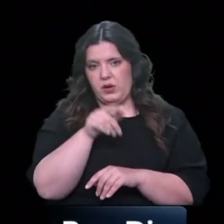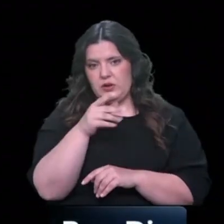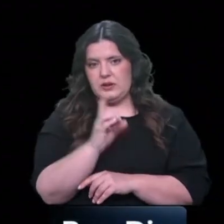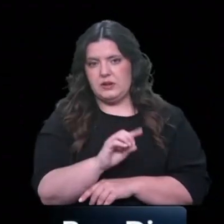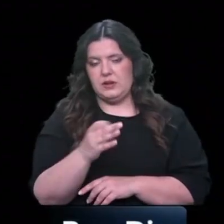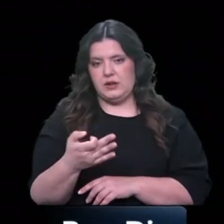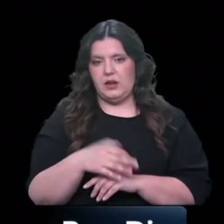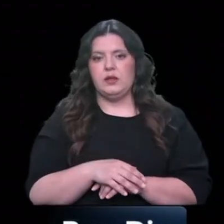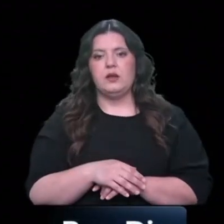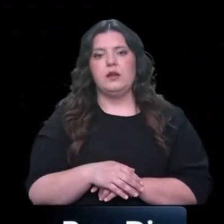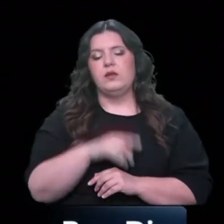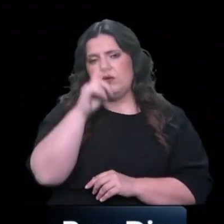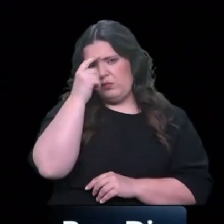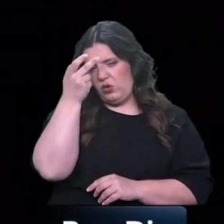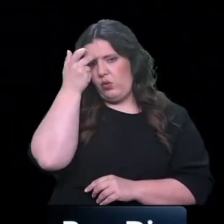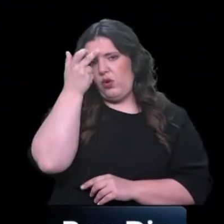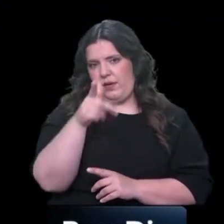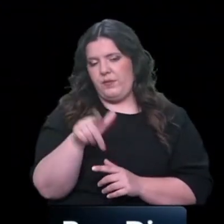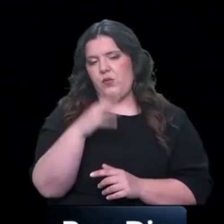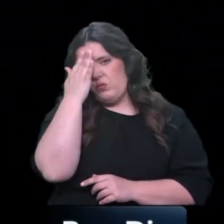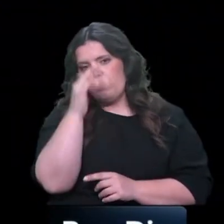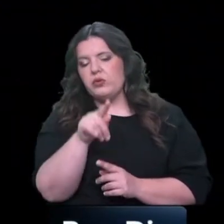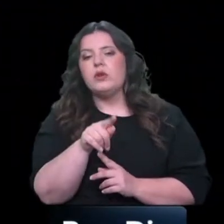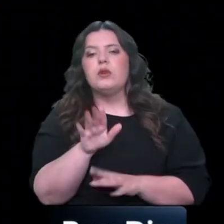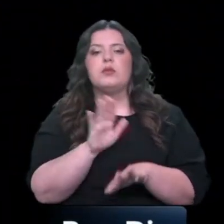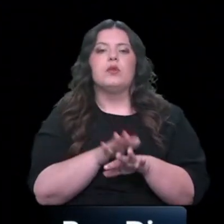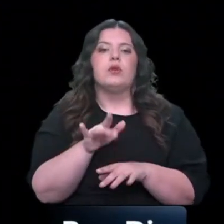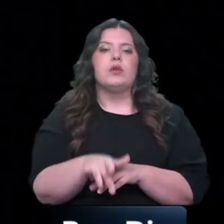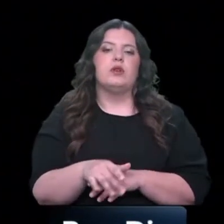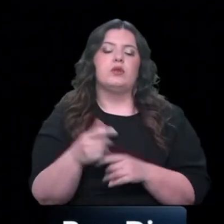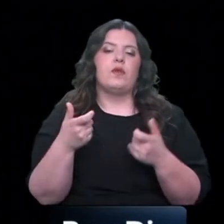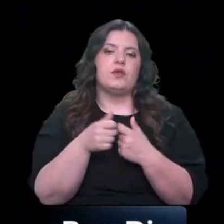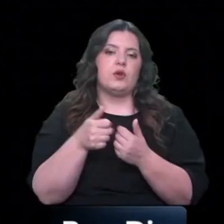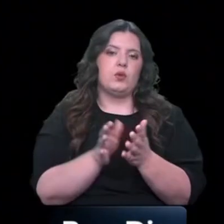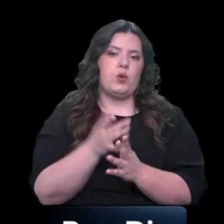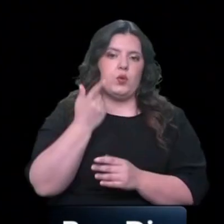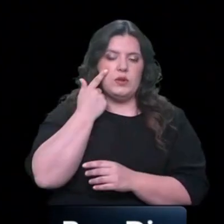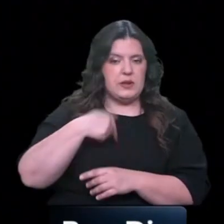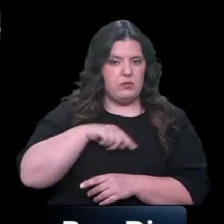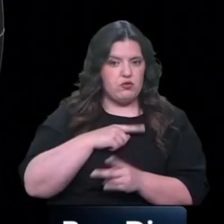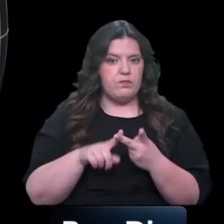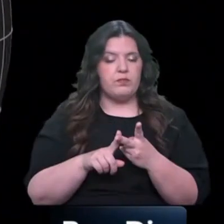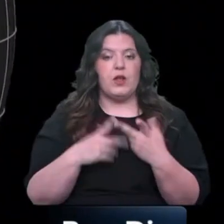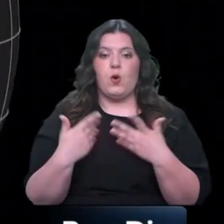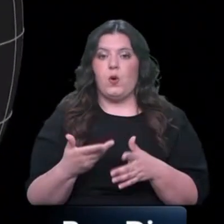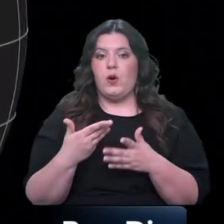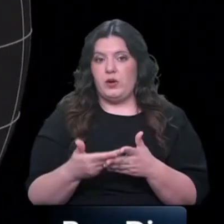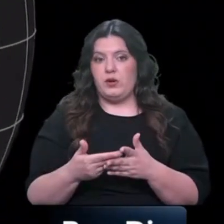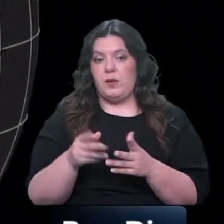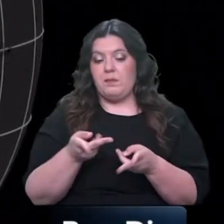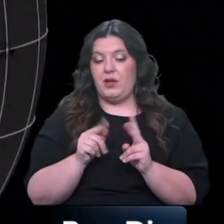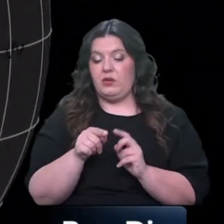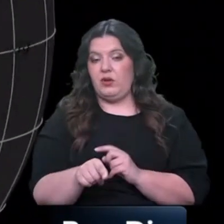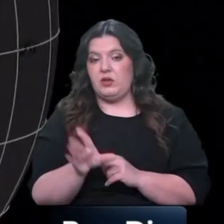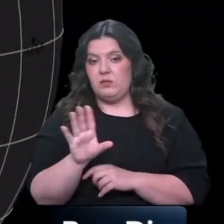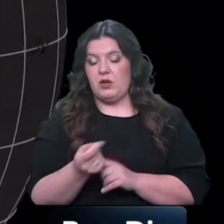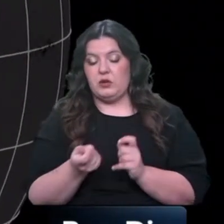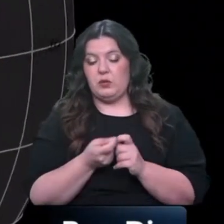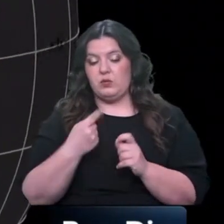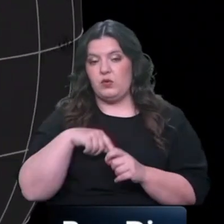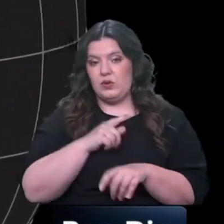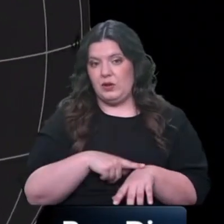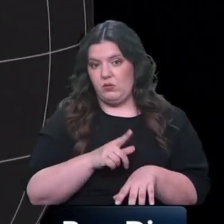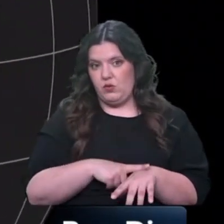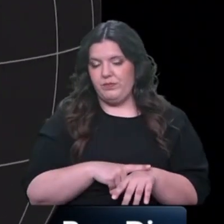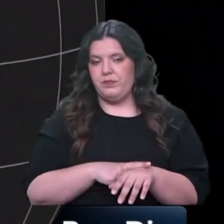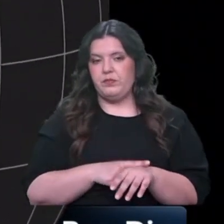67, vamos decorar esse número, 67, e portanto é com a física toda que conhecemos. Agora, este método mais próximo do nosso tempo,